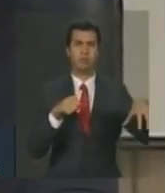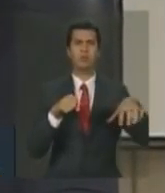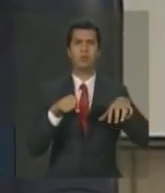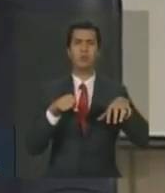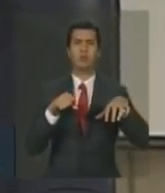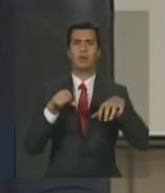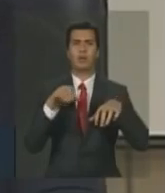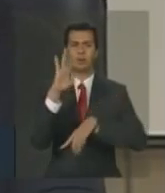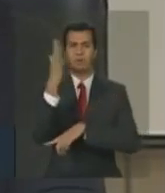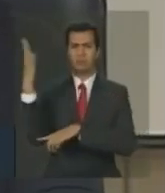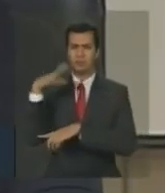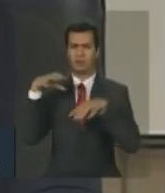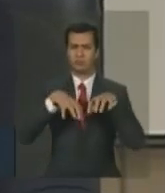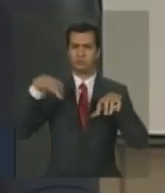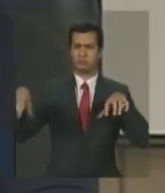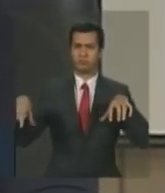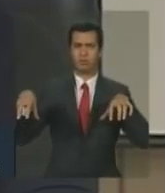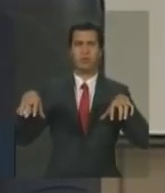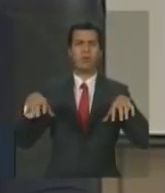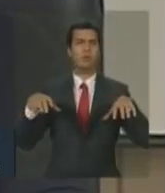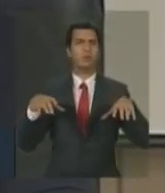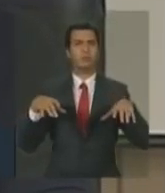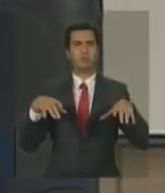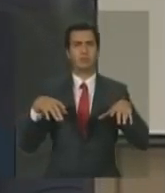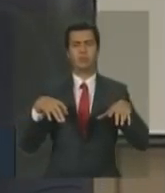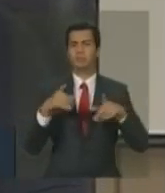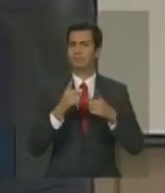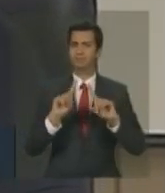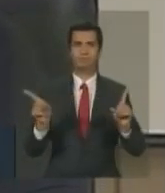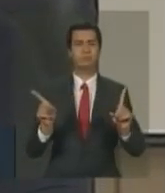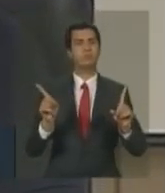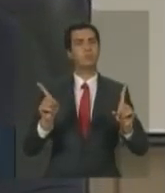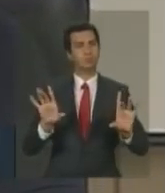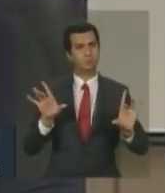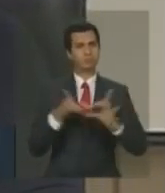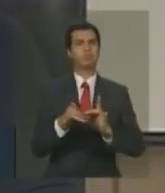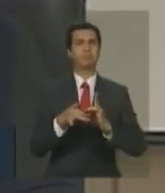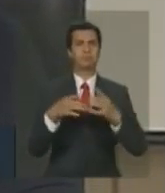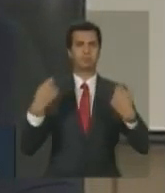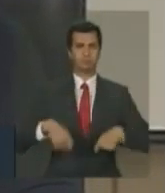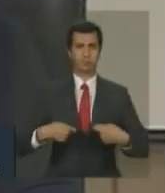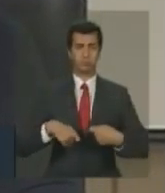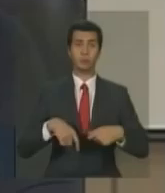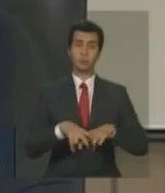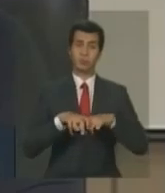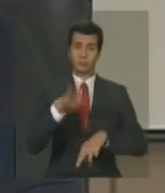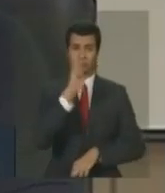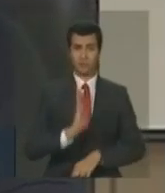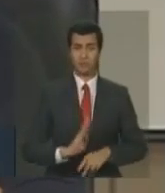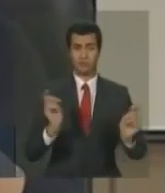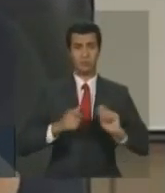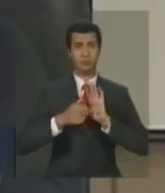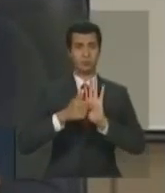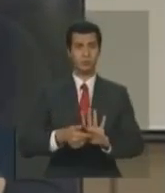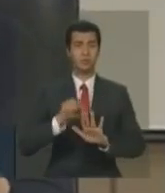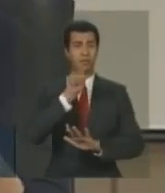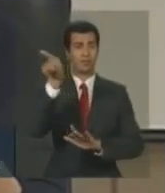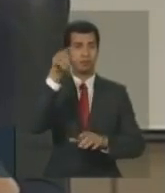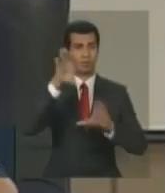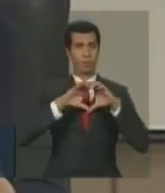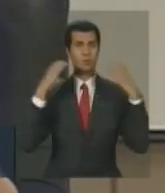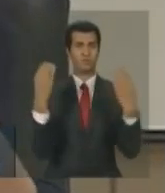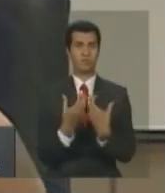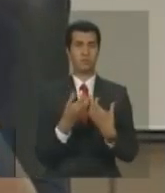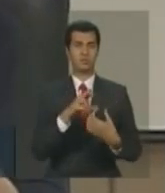das grandes contribuições que o Brasil tem para mostrar na Rio Mais 20, agora no início do ano que vem, que vai acontecer no Brasil, exatamente